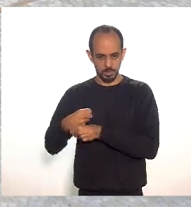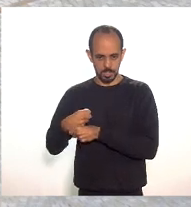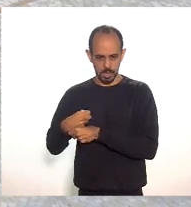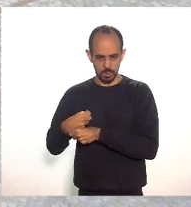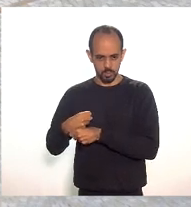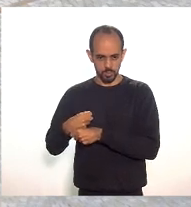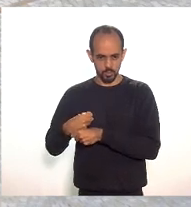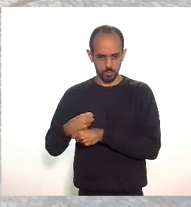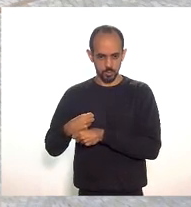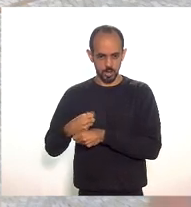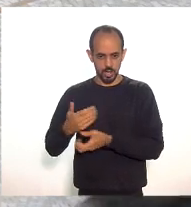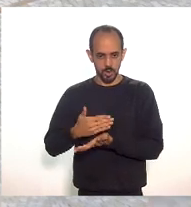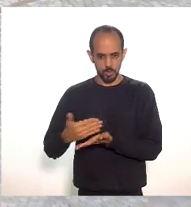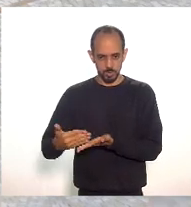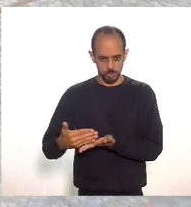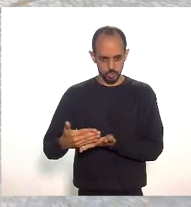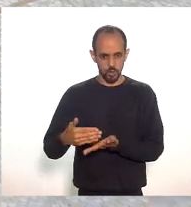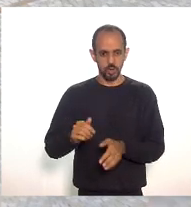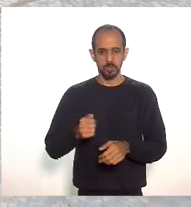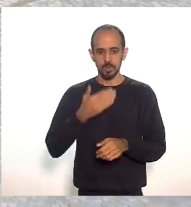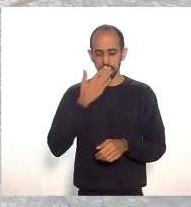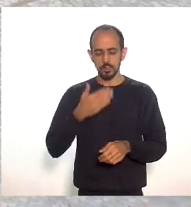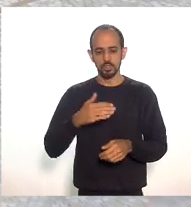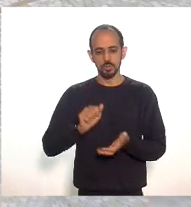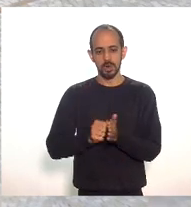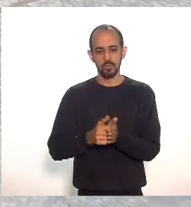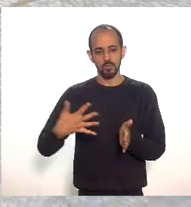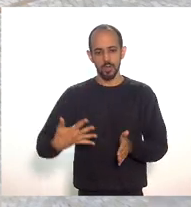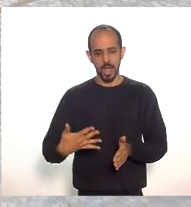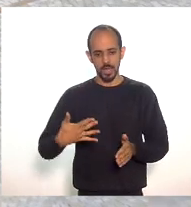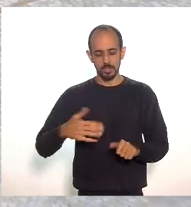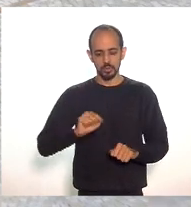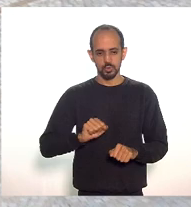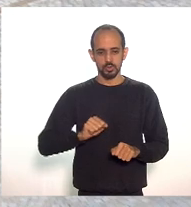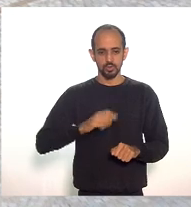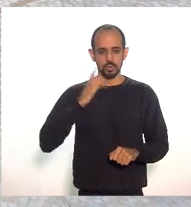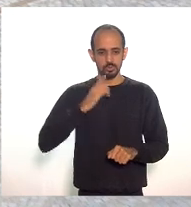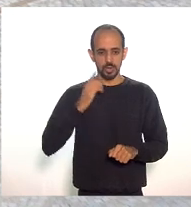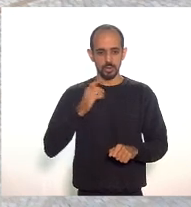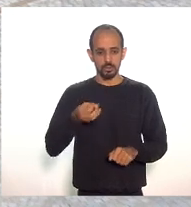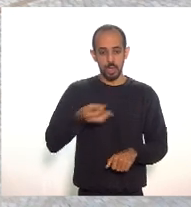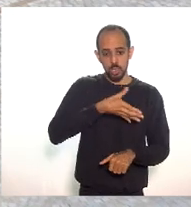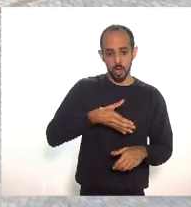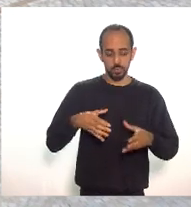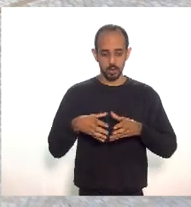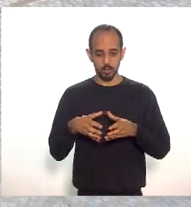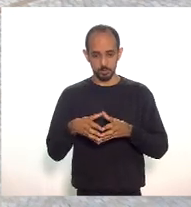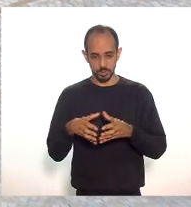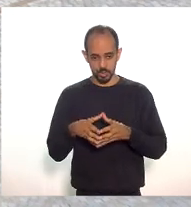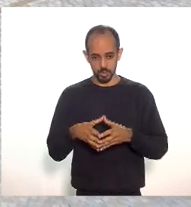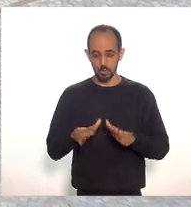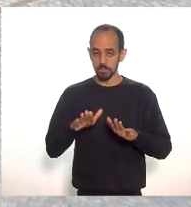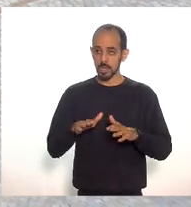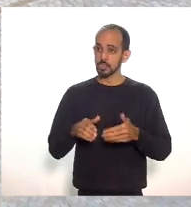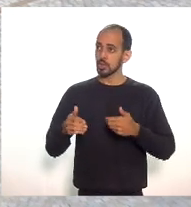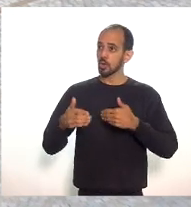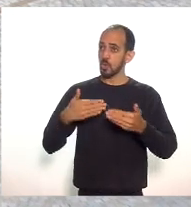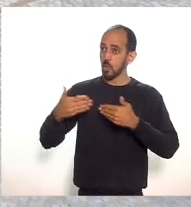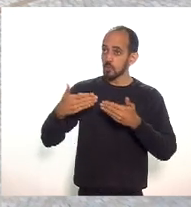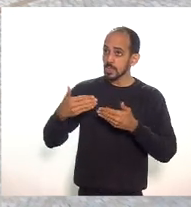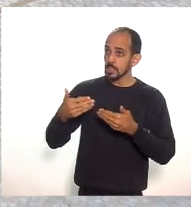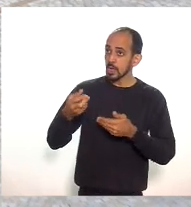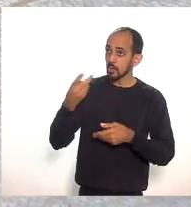e foi solicitado por diversos deputados uma nova começou a especial mas tanto eu quanto o senhor chegamos a conclusão